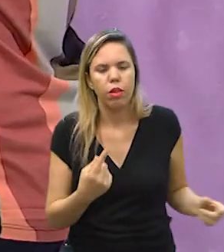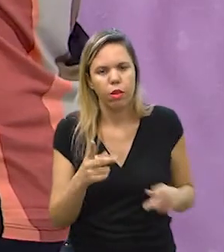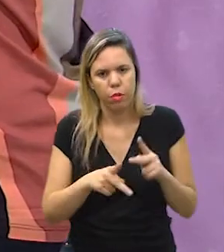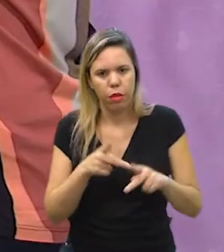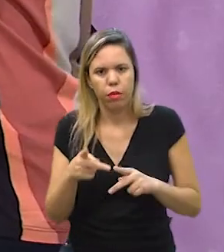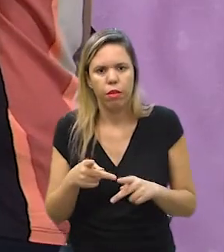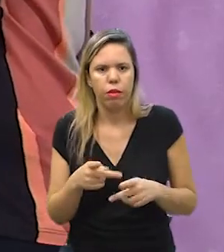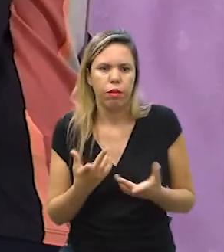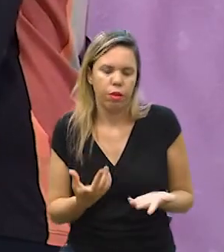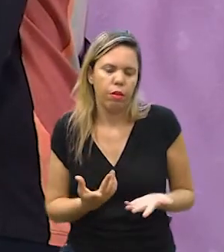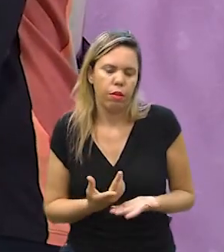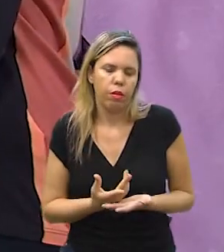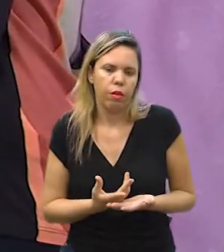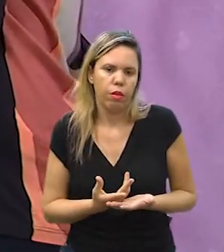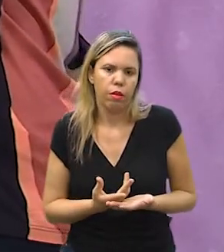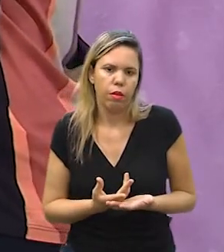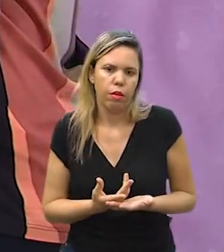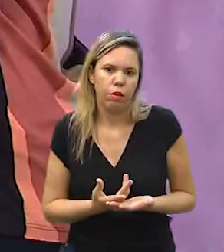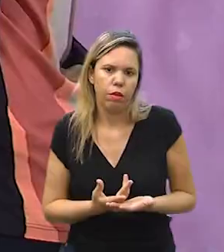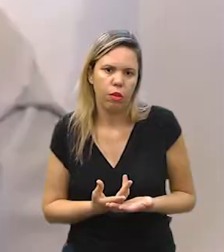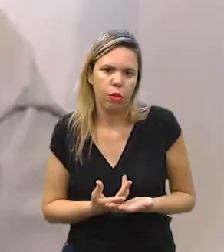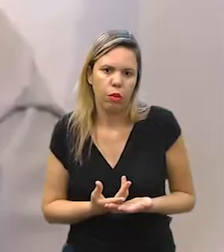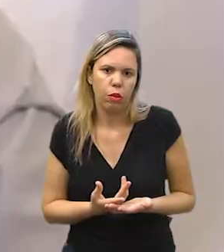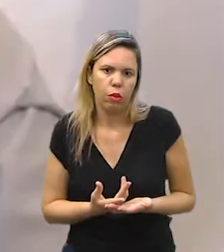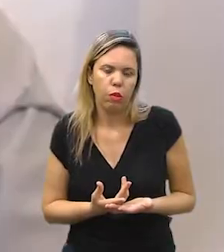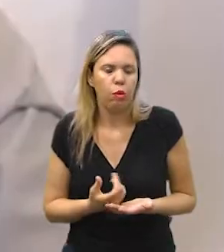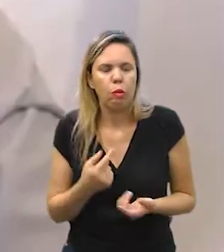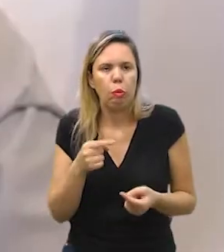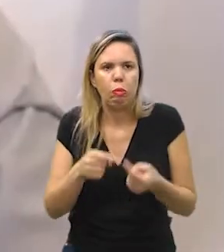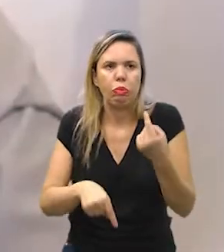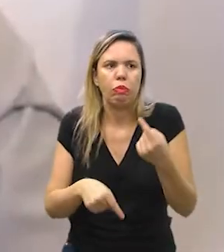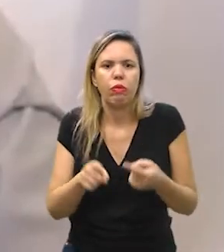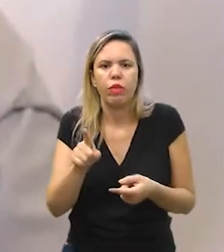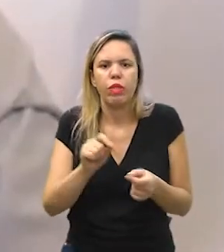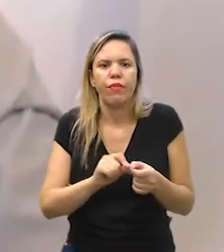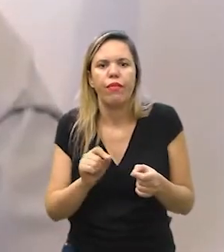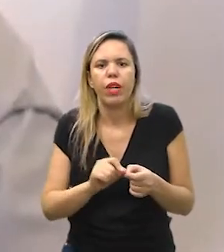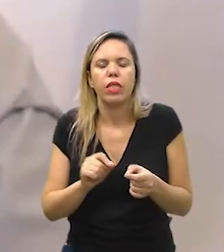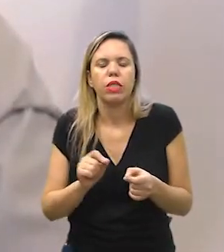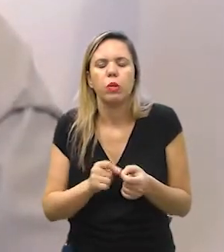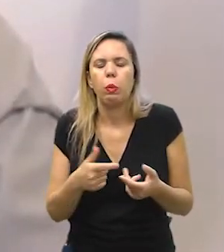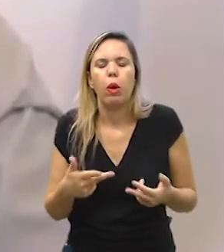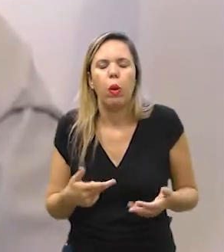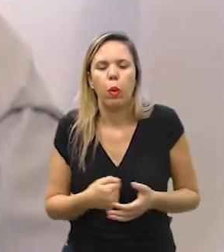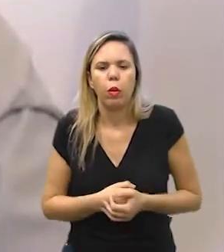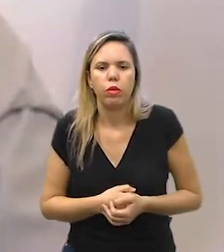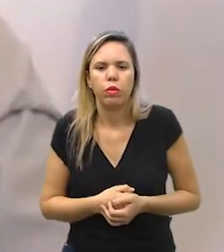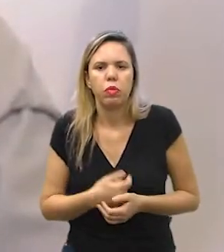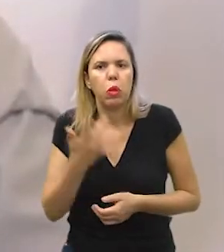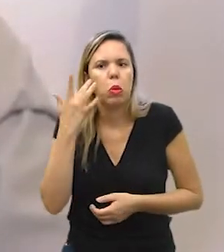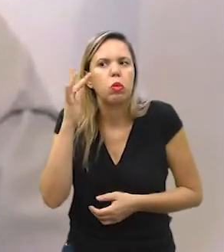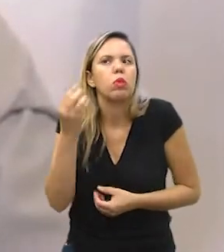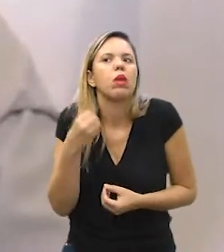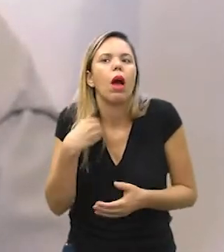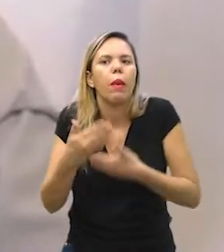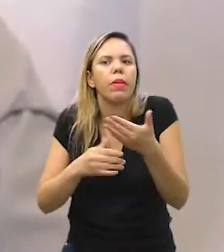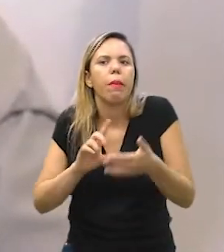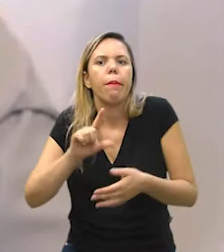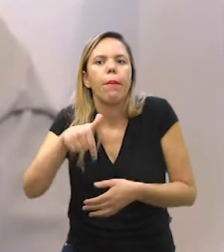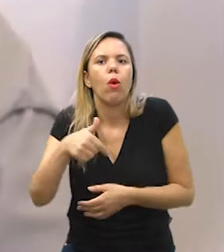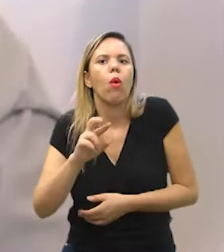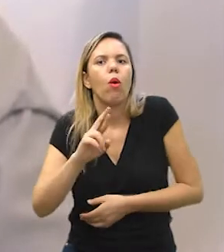imprescindível. Isso veja, não tem o mínimo sentido você fazer alguma coisa que você não sabe qual é a